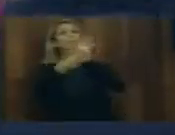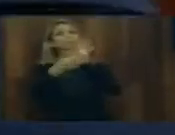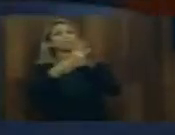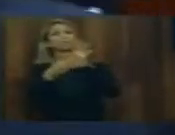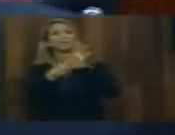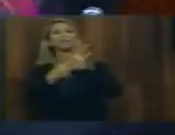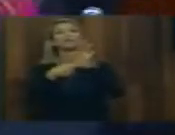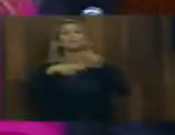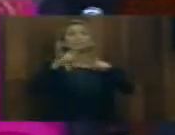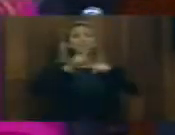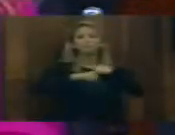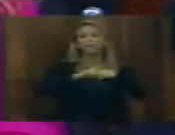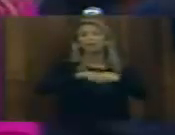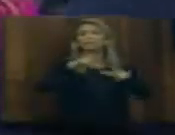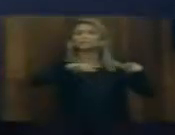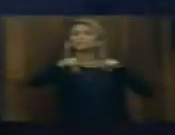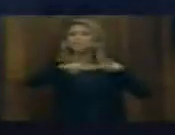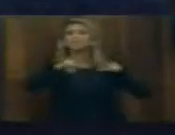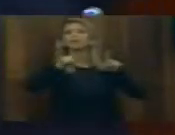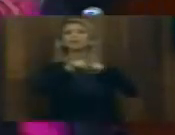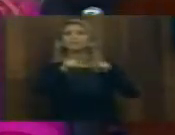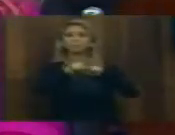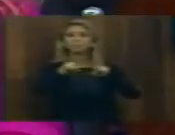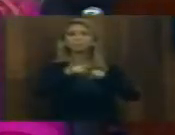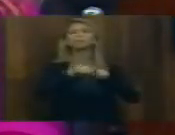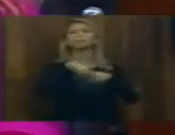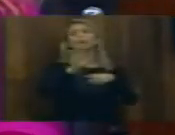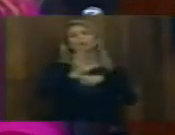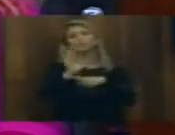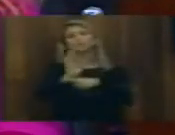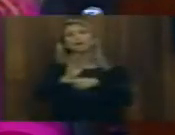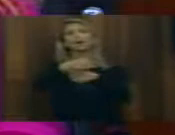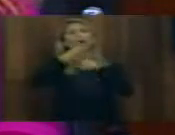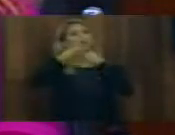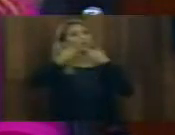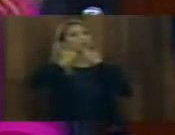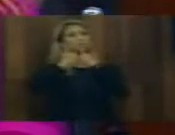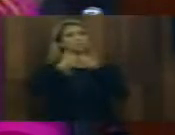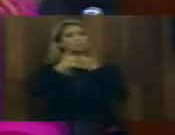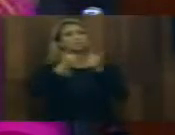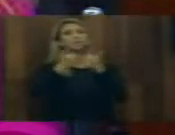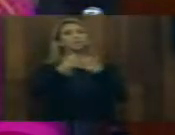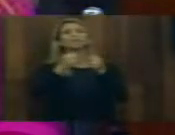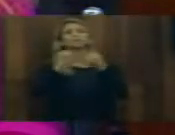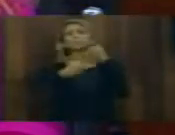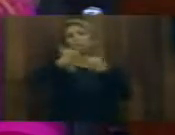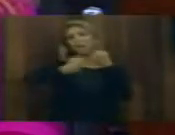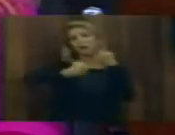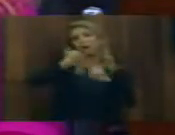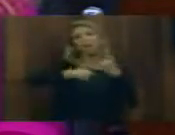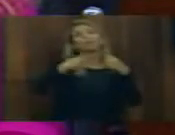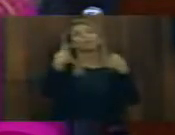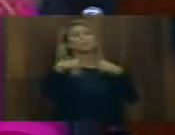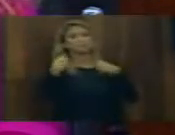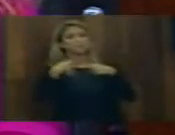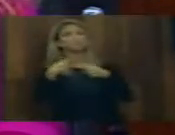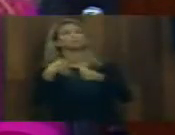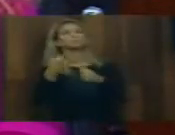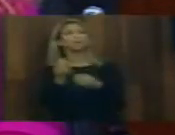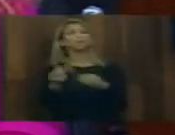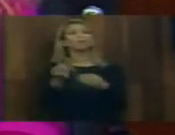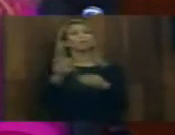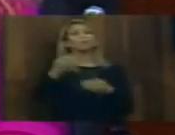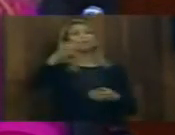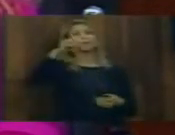e a indenização de transporte dos profissionais agentes comunitários de saúde e agentes de combate às endemias.